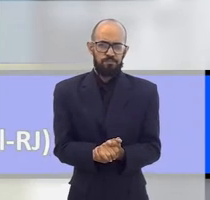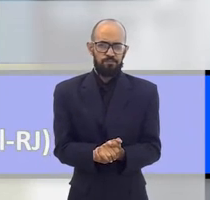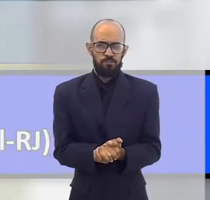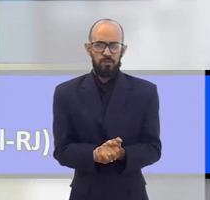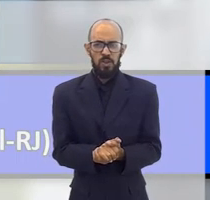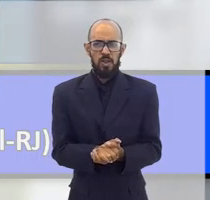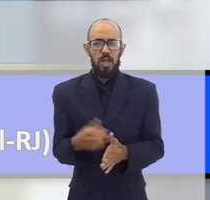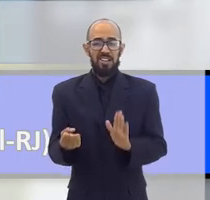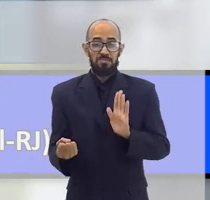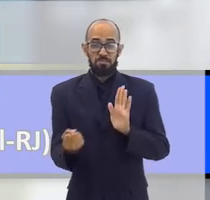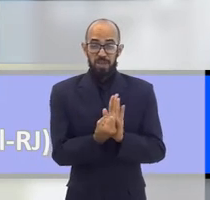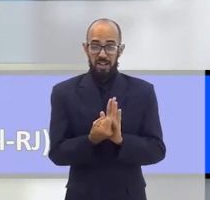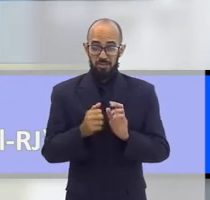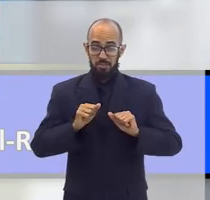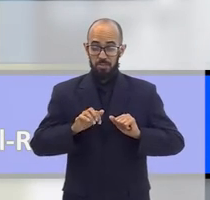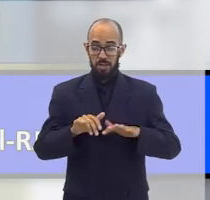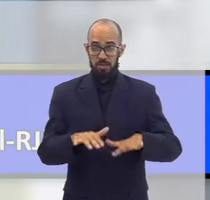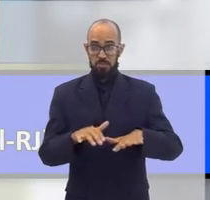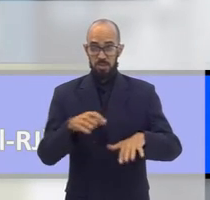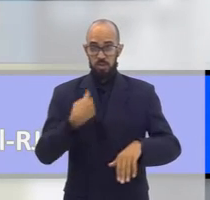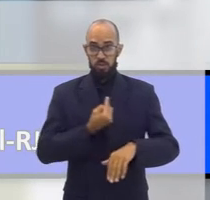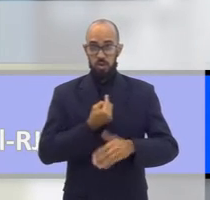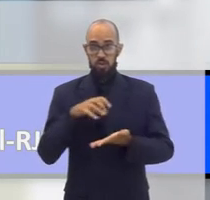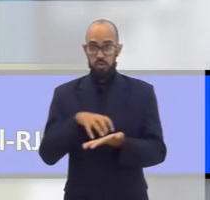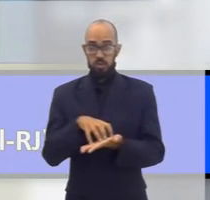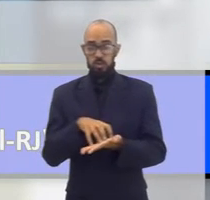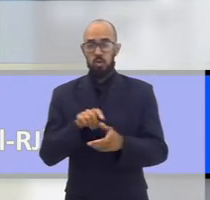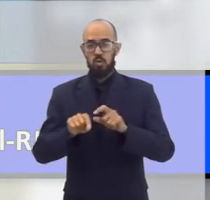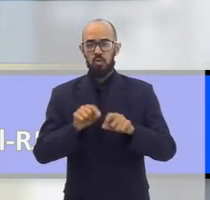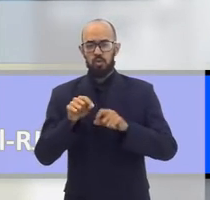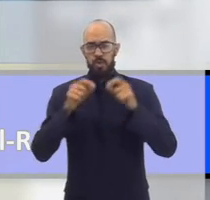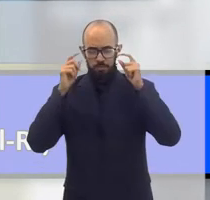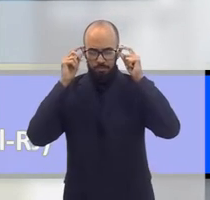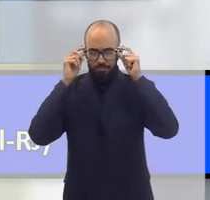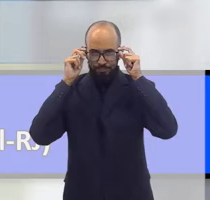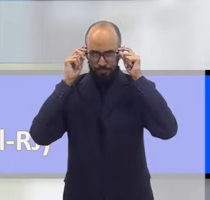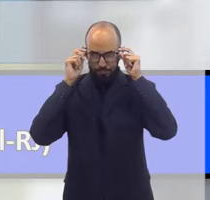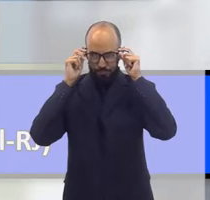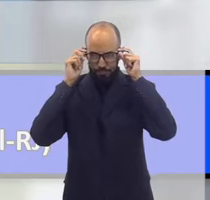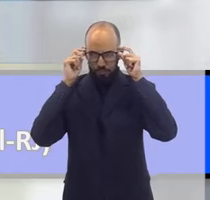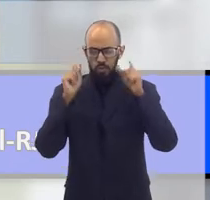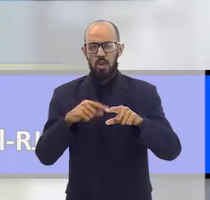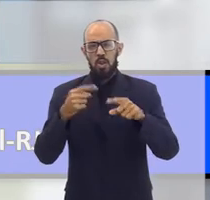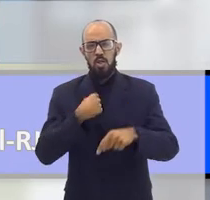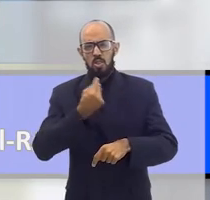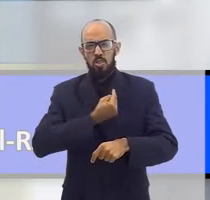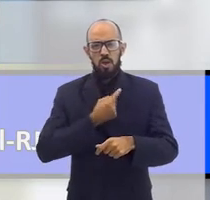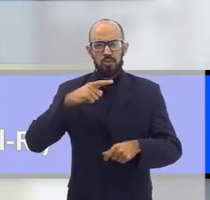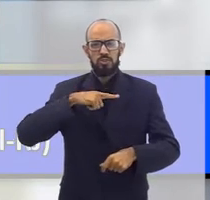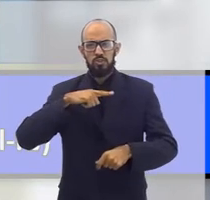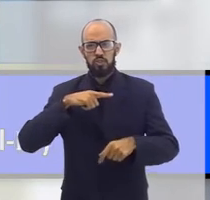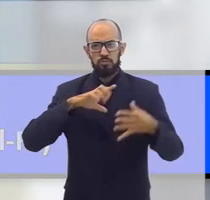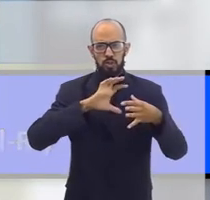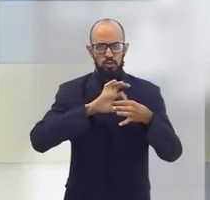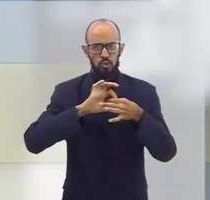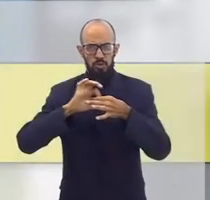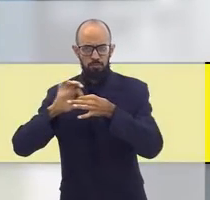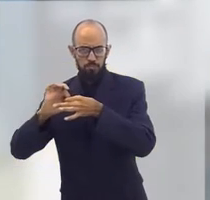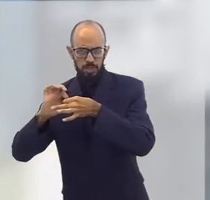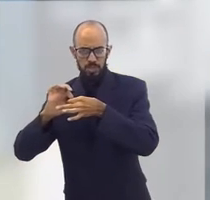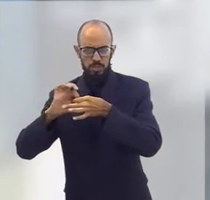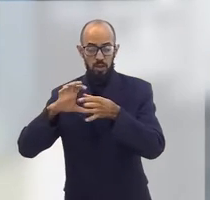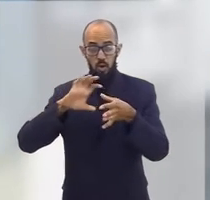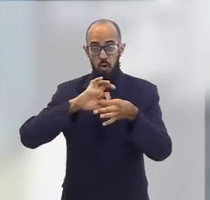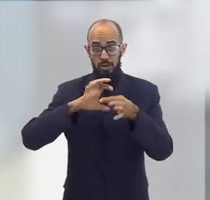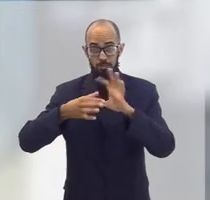analogia para tratar do impacto da pandemia no nosso setor da seguinte forma: a gente cruzou ali, a gente vinha desde as